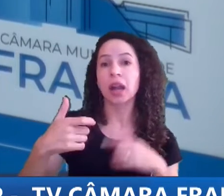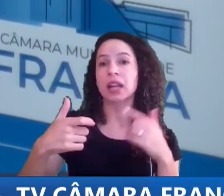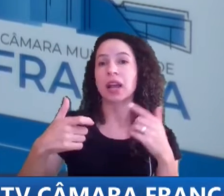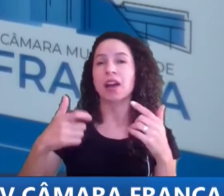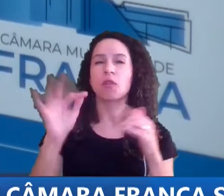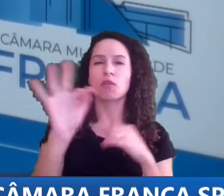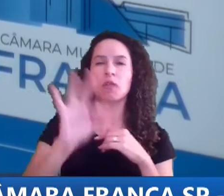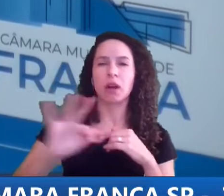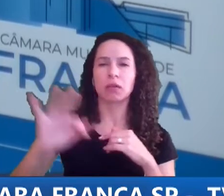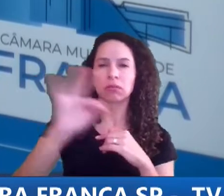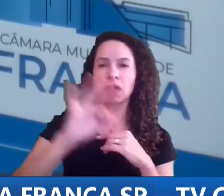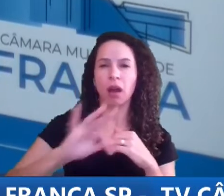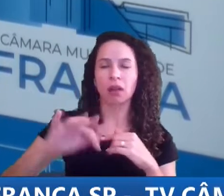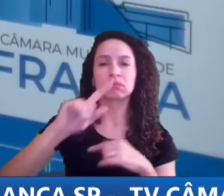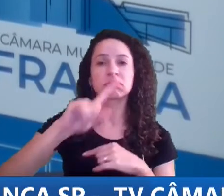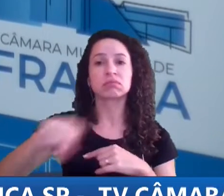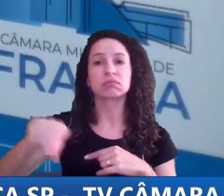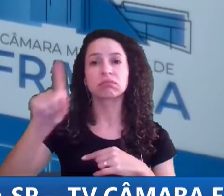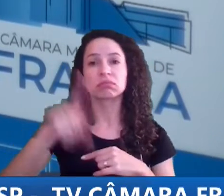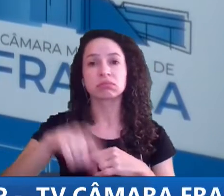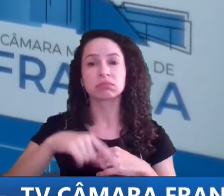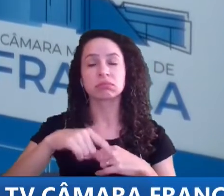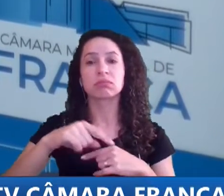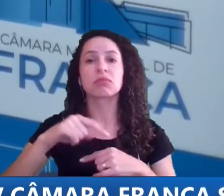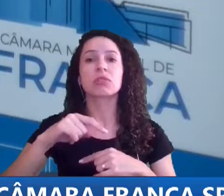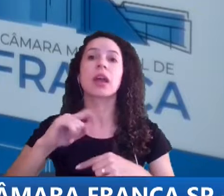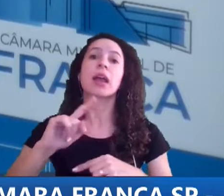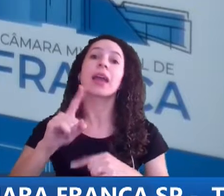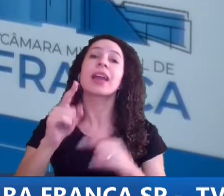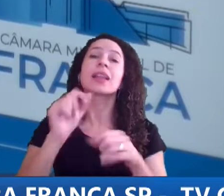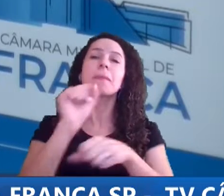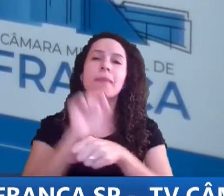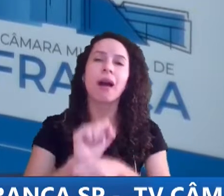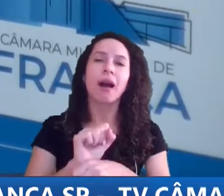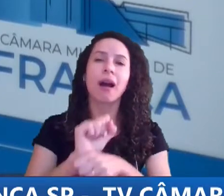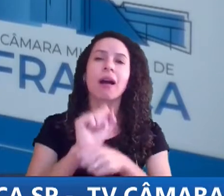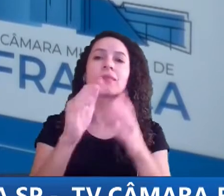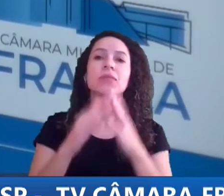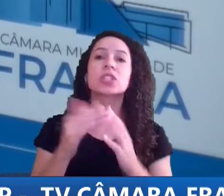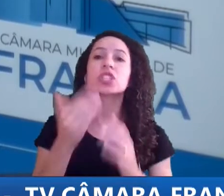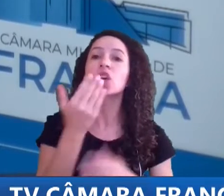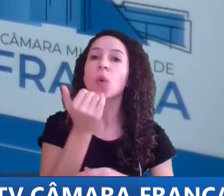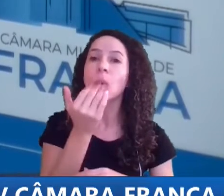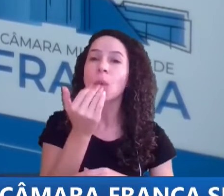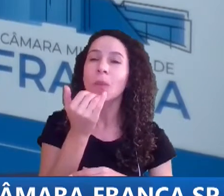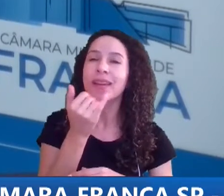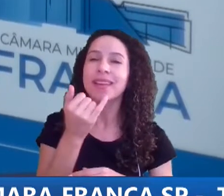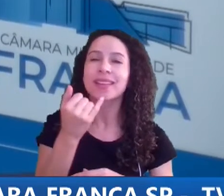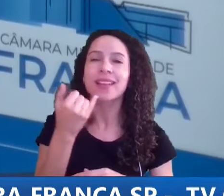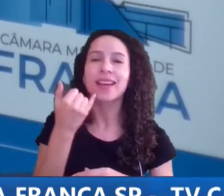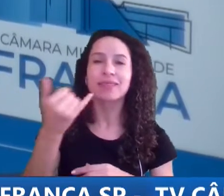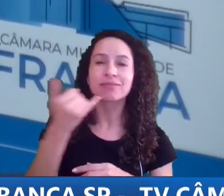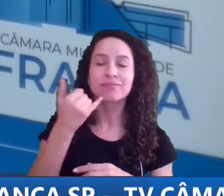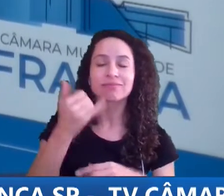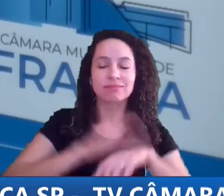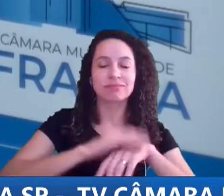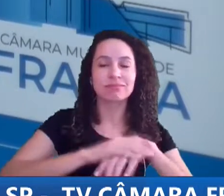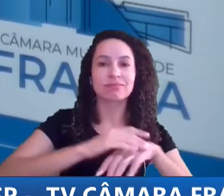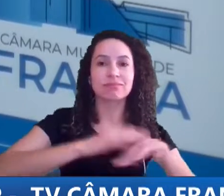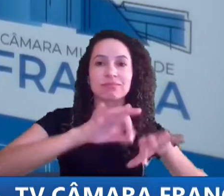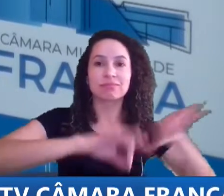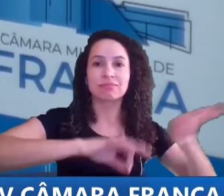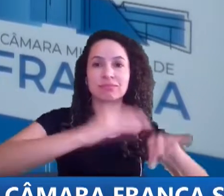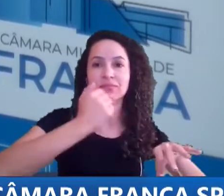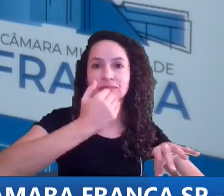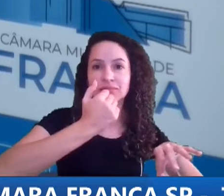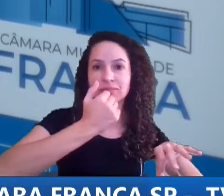anuidade. Ele para de pedir comida pelo iFood e prepara a própria comida. Ele financia